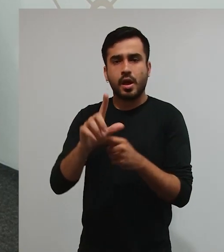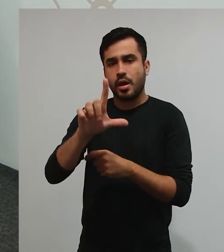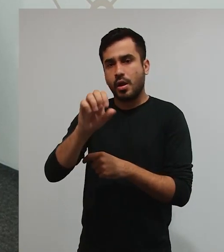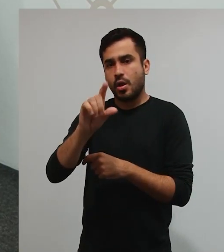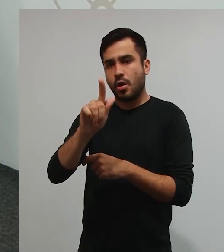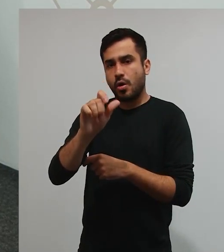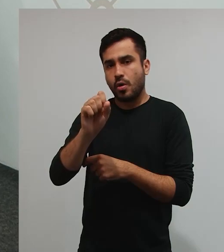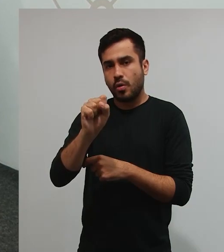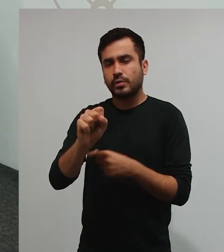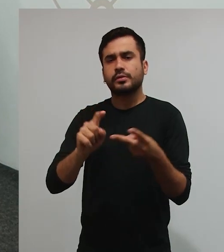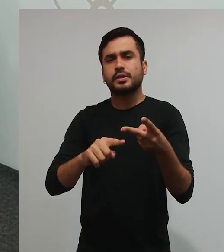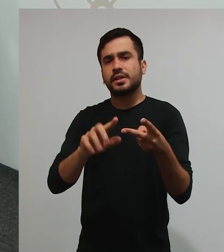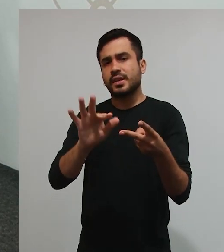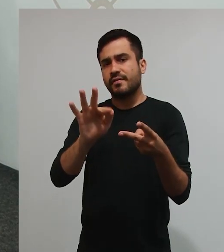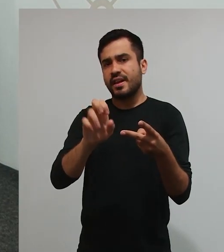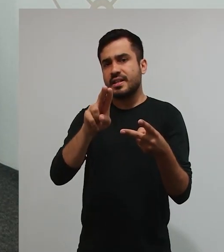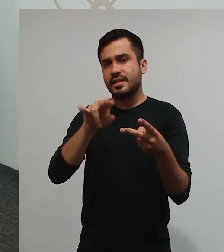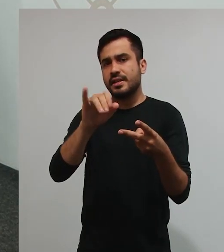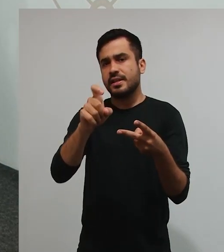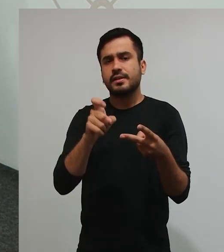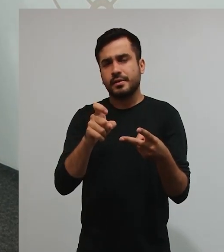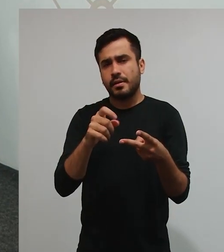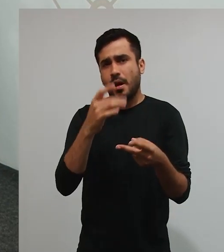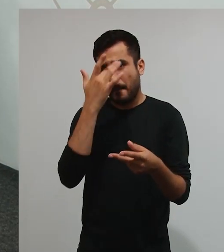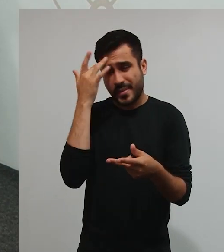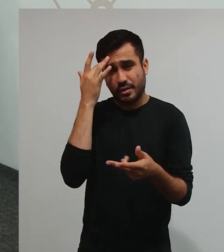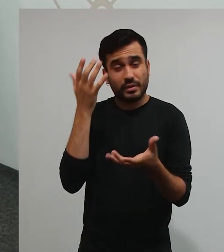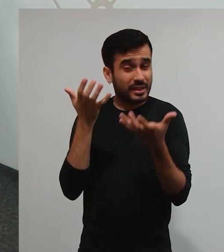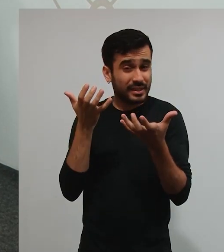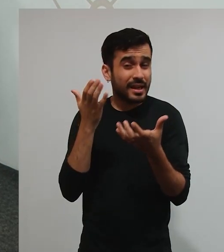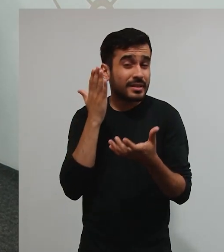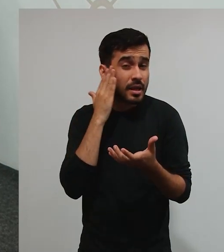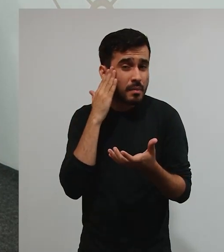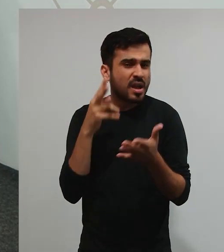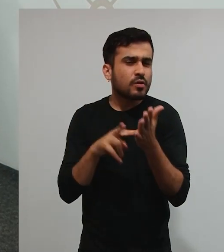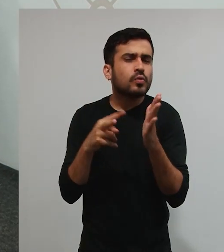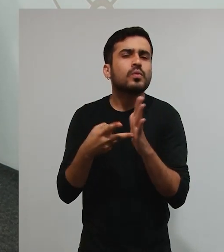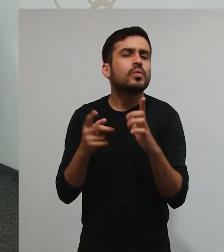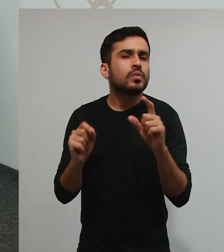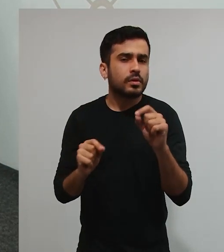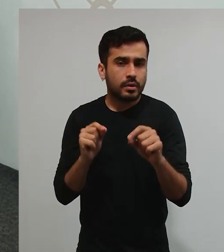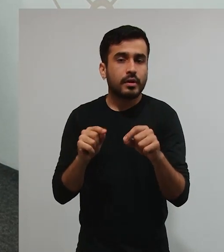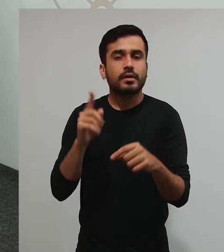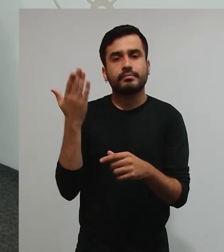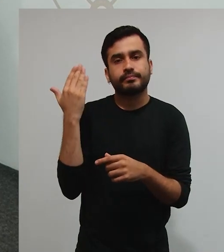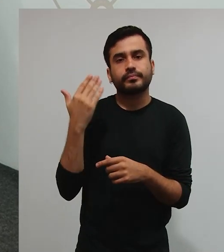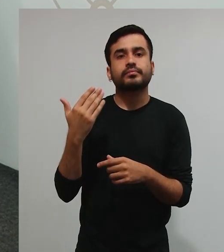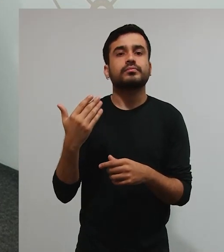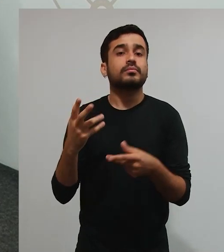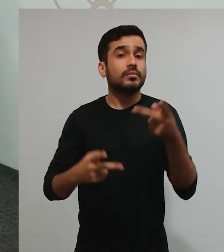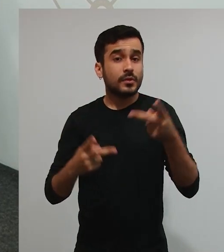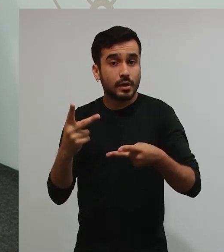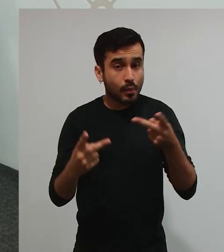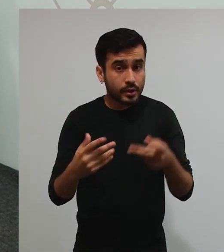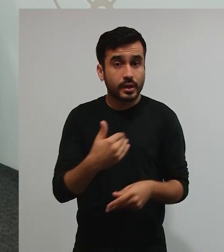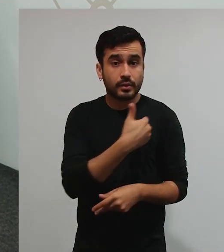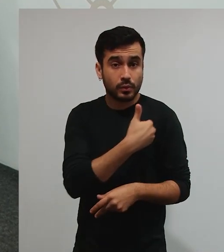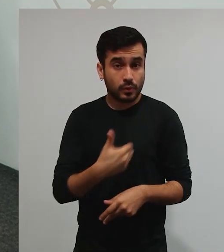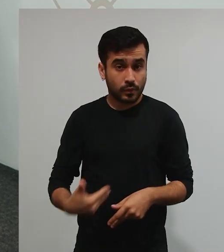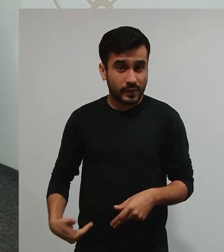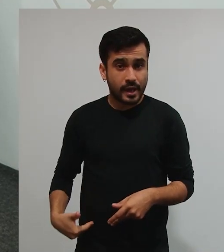Janete, você falou aí que você se formou, começou a trabalhar ainda com apenas o fundamental e depois você se